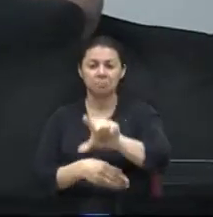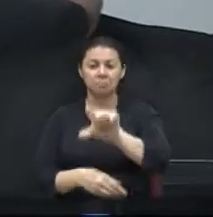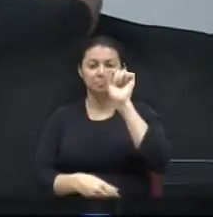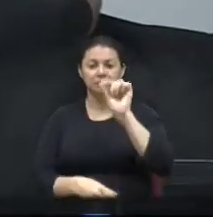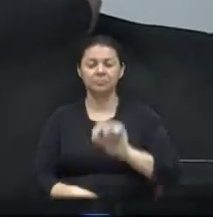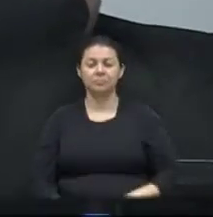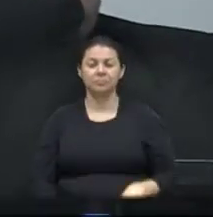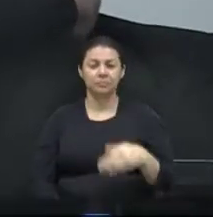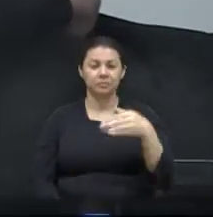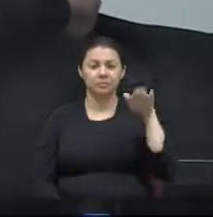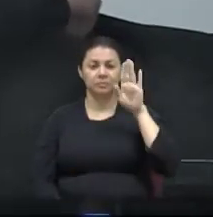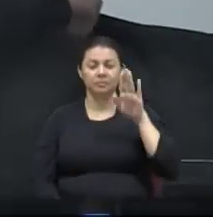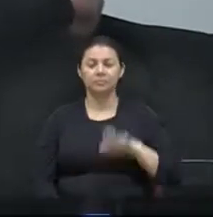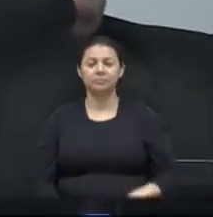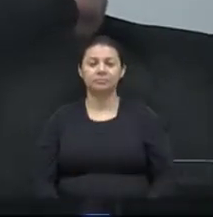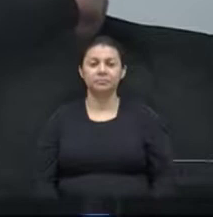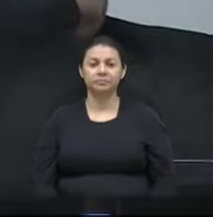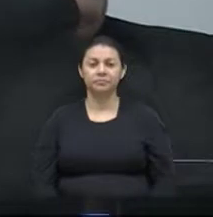que